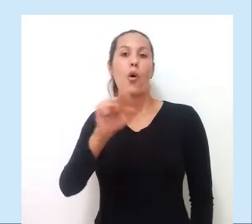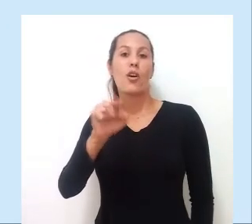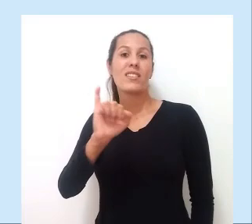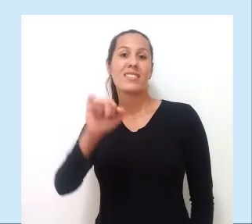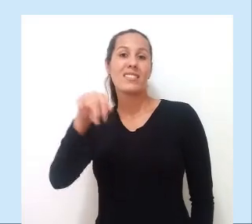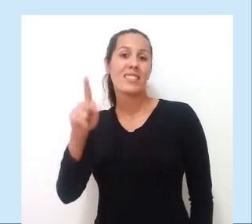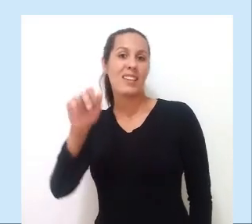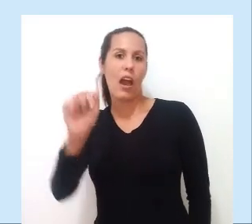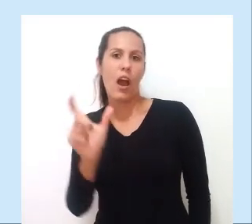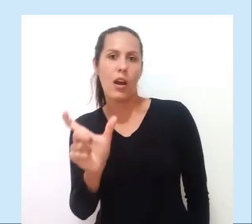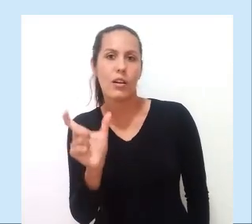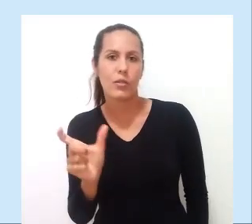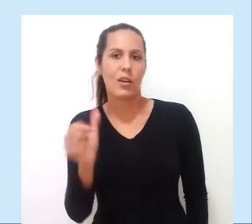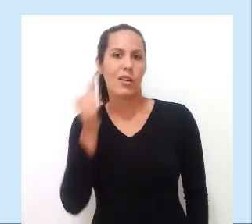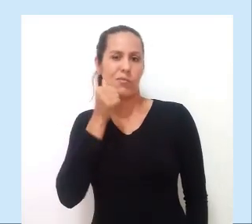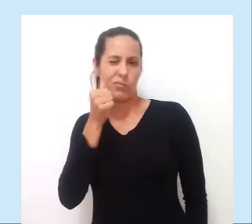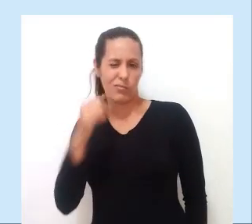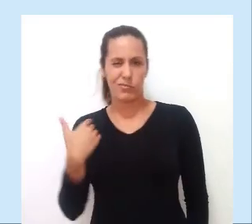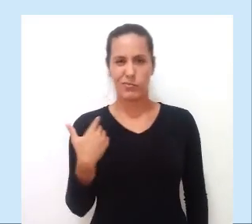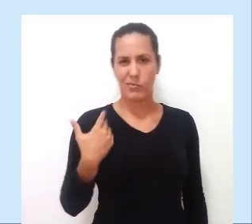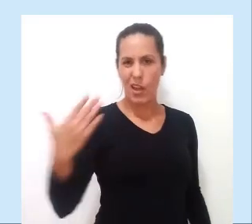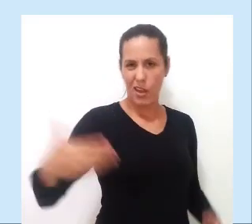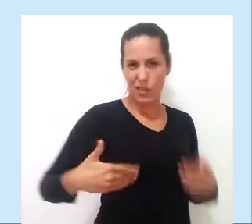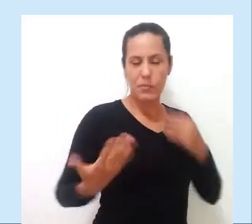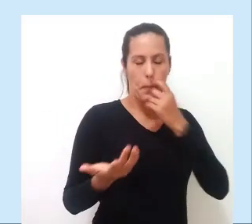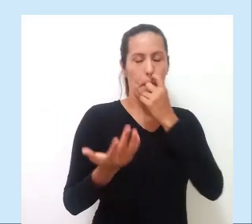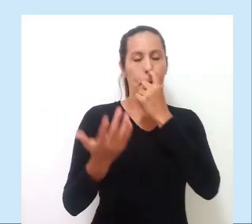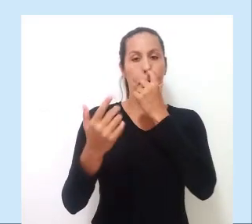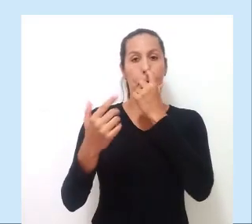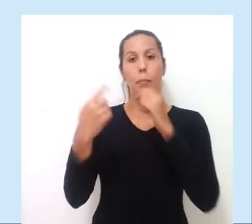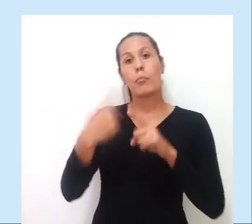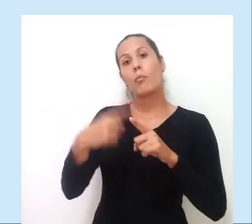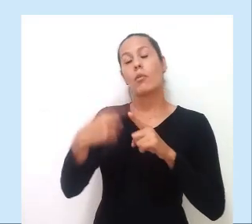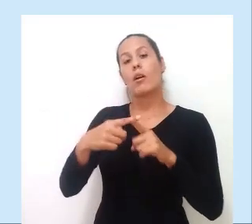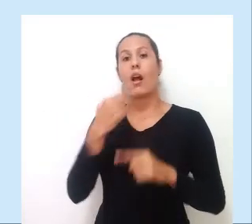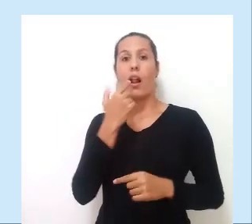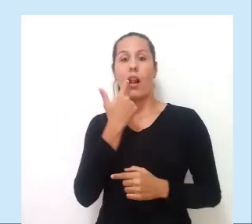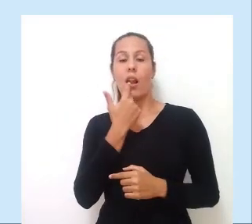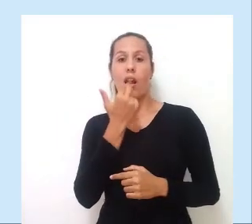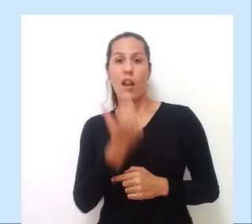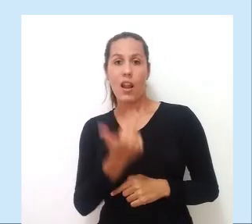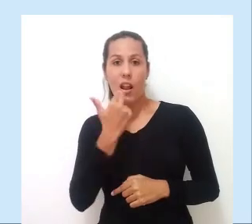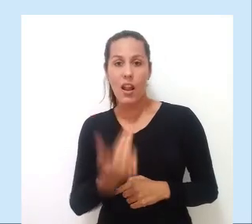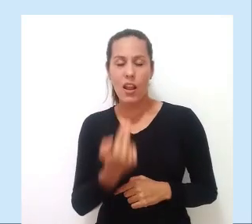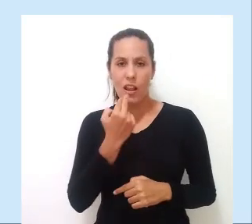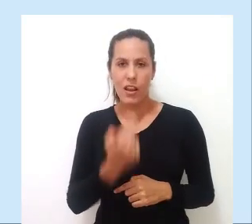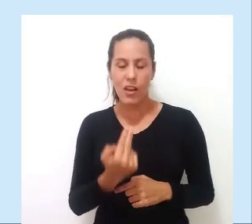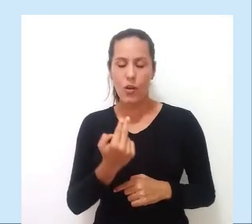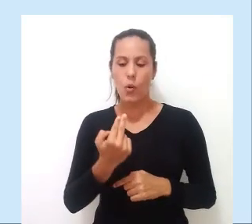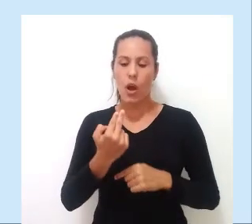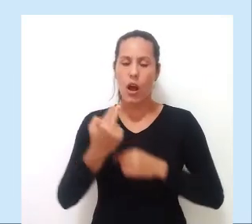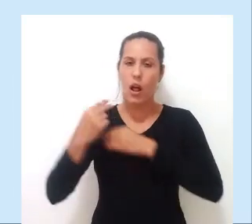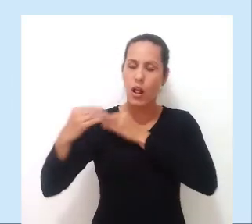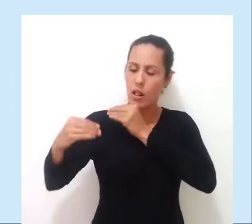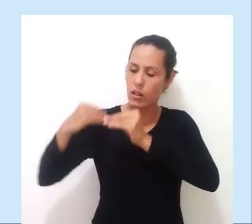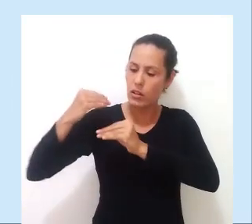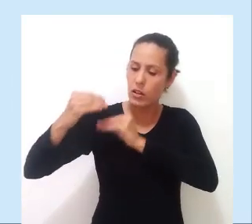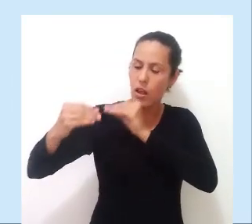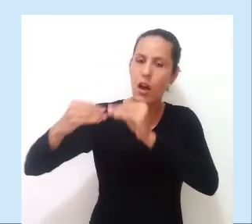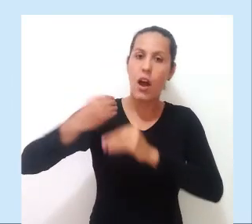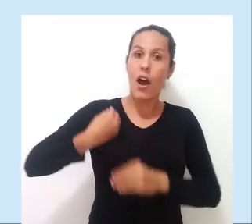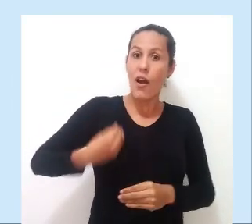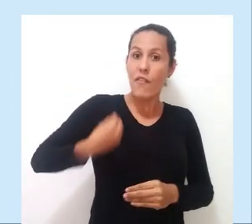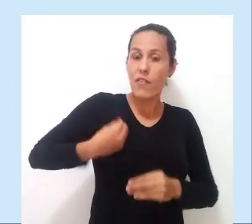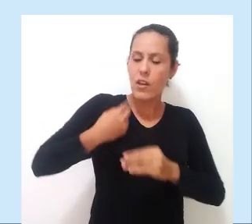uma gíria. Ela é algo que acontece porque a língua ela é uma coisa viva, ela vai mudando, ela vai se adaptando